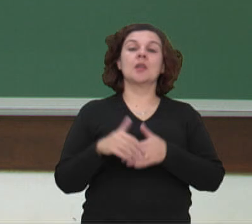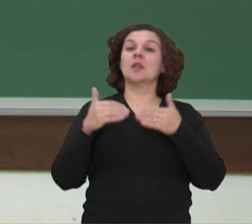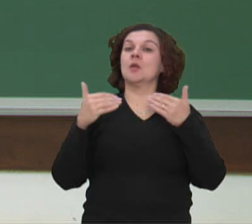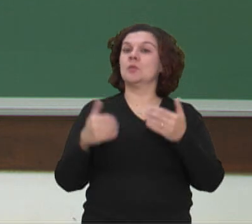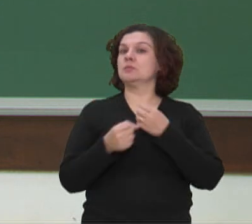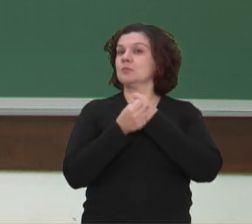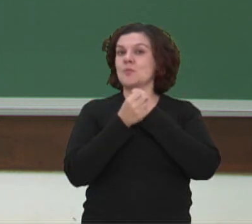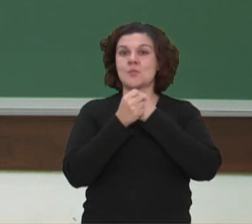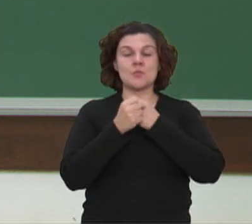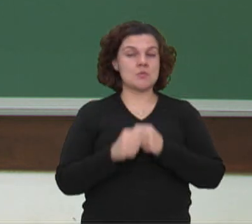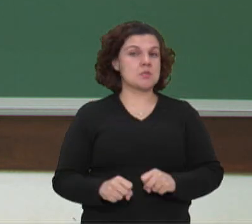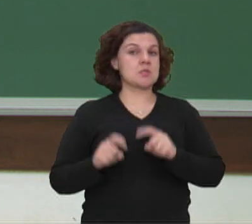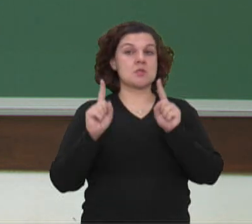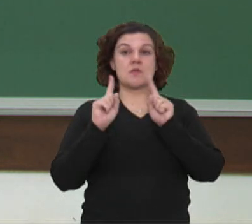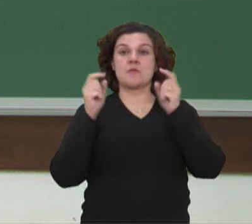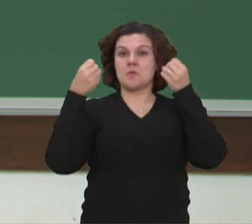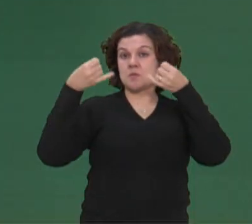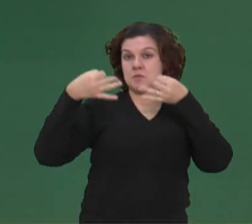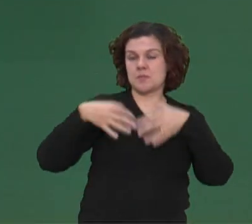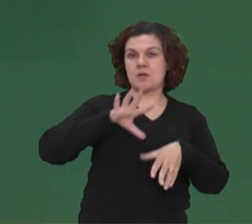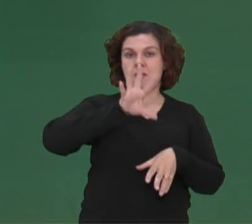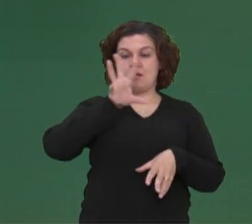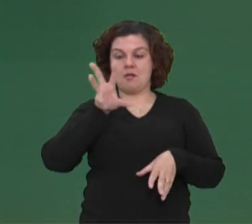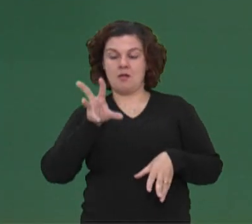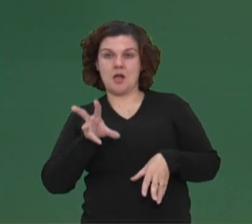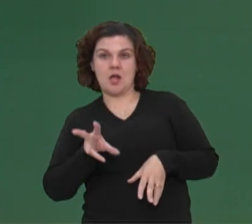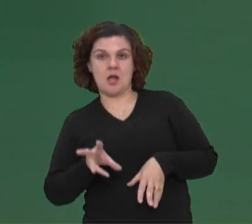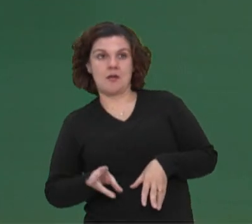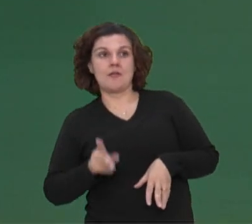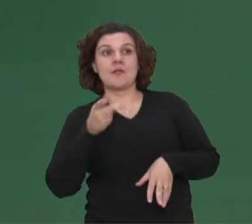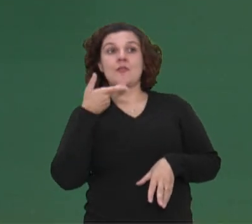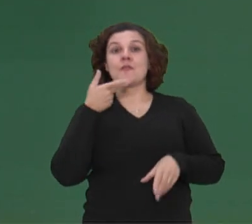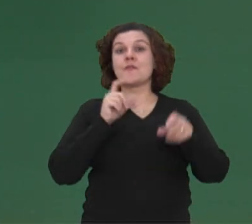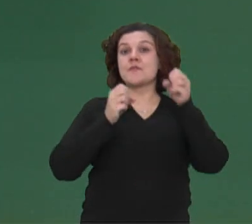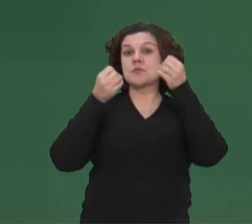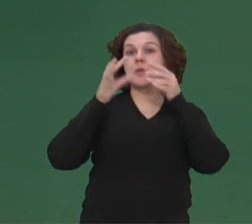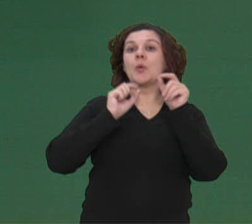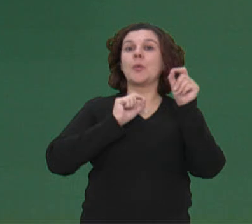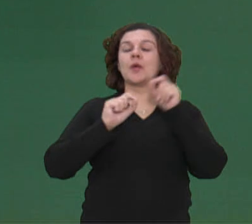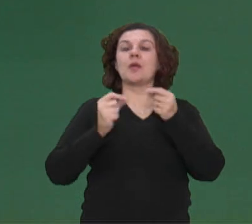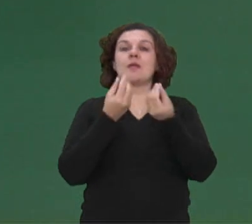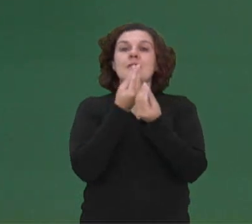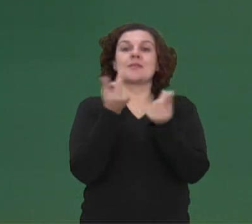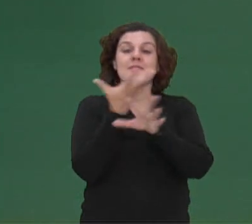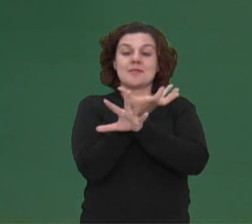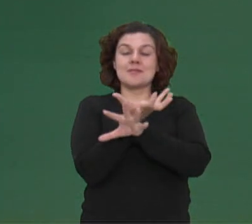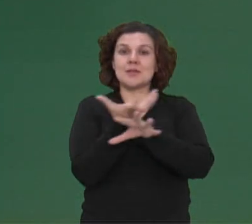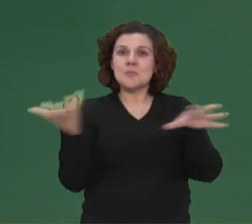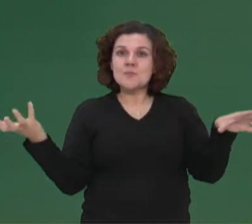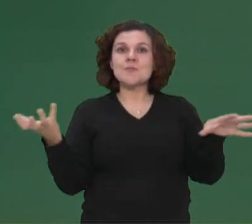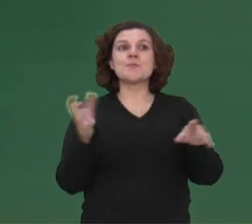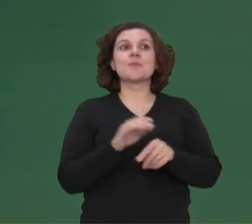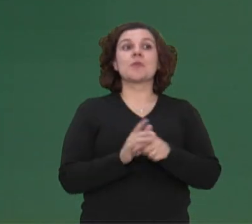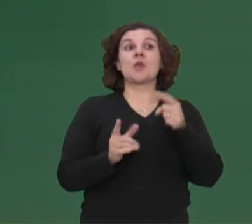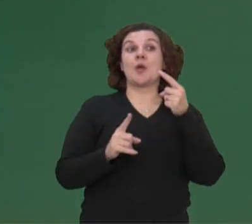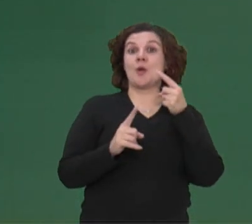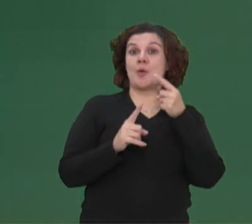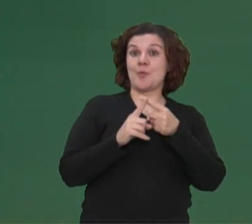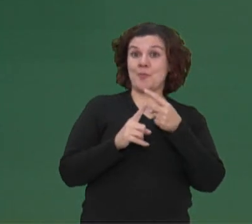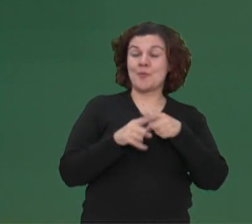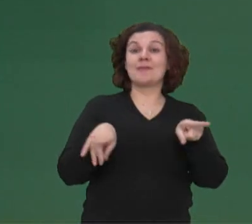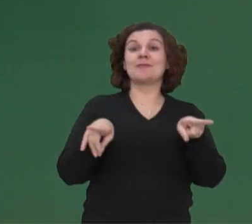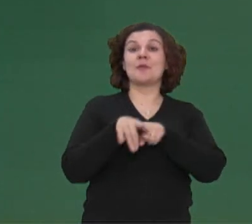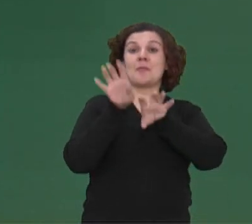como falar de regionalização da África sem mencionar a questão dos desertos, porque ele é também um grande divisor